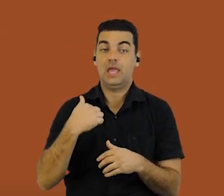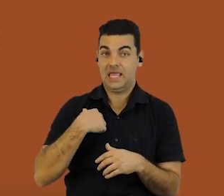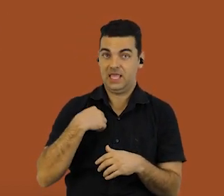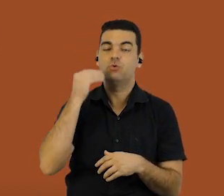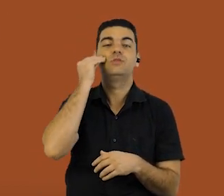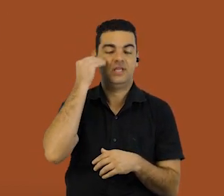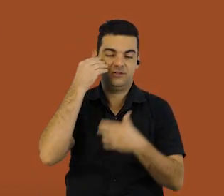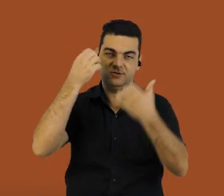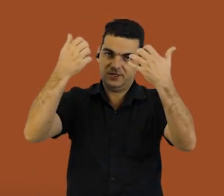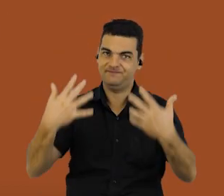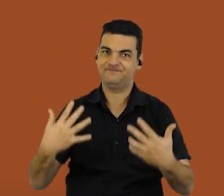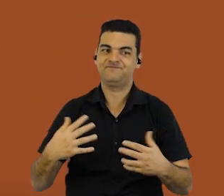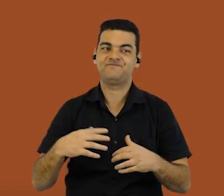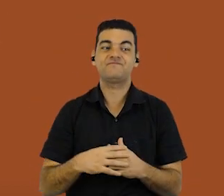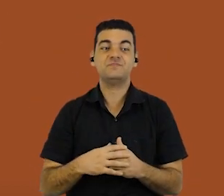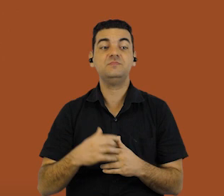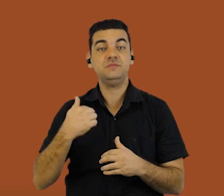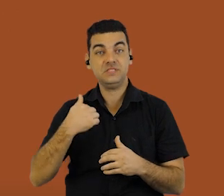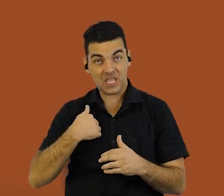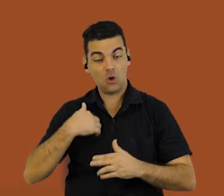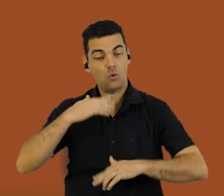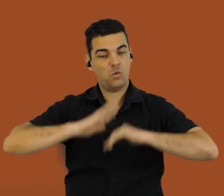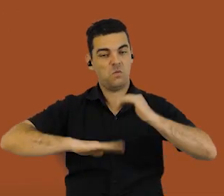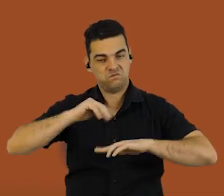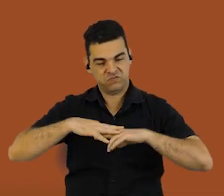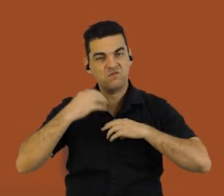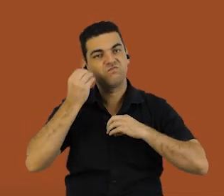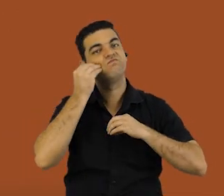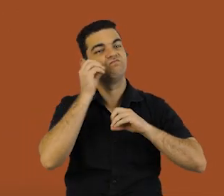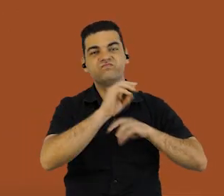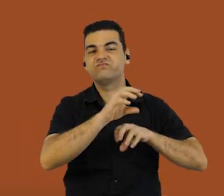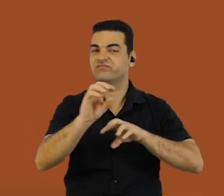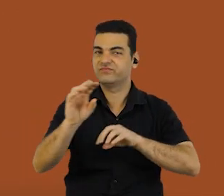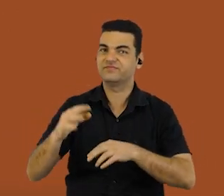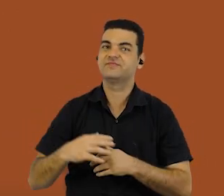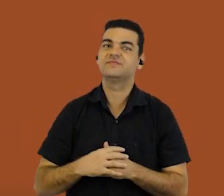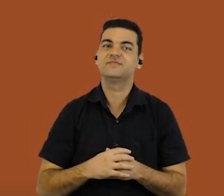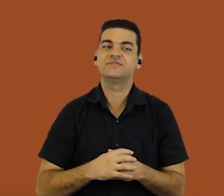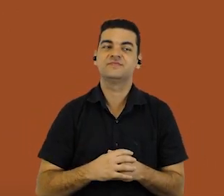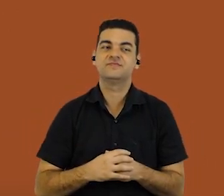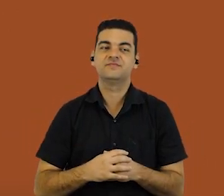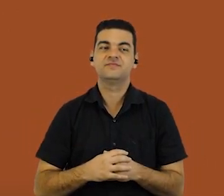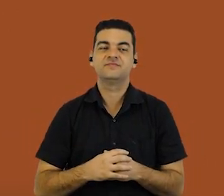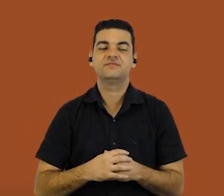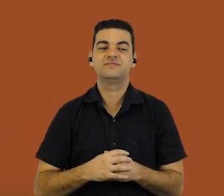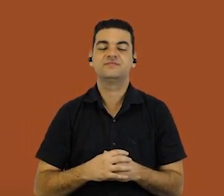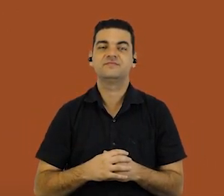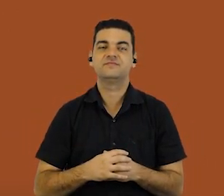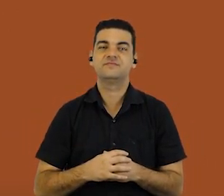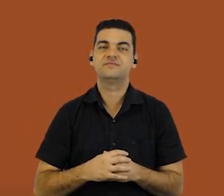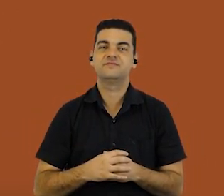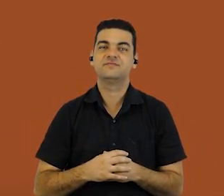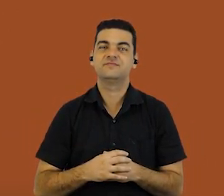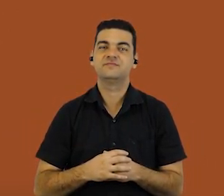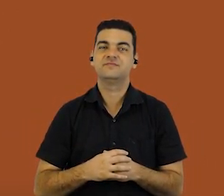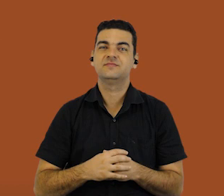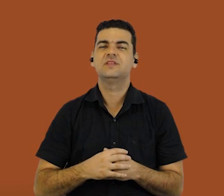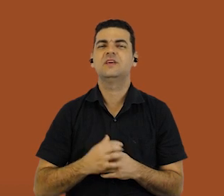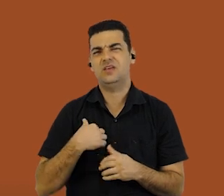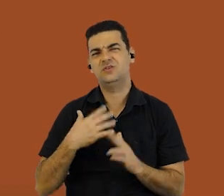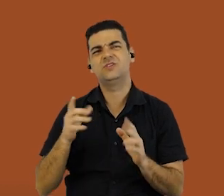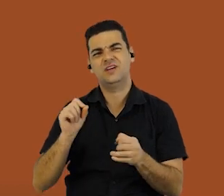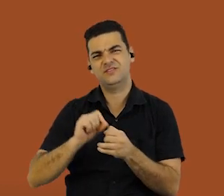eu especificamente coloco na minha prática algumas coisas, né, nas disciplinas que eu leciono. Eu já fiz isso